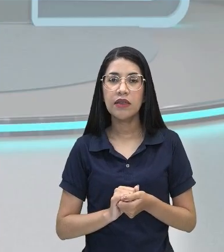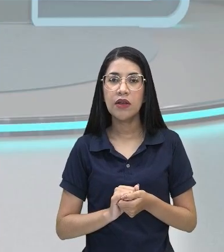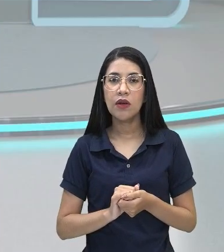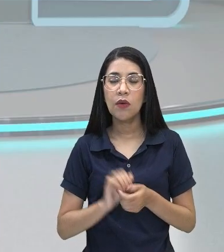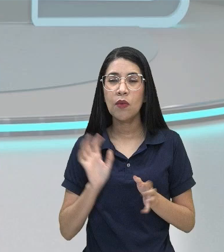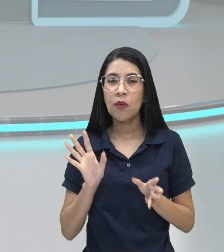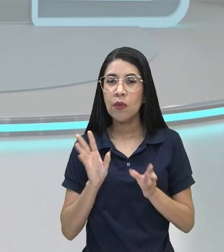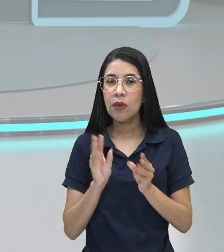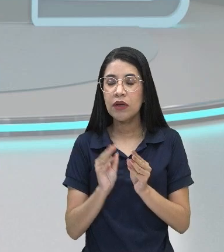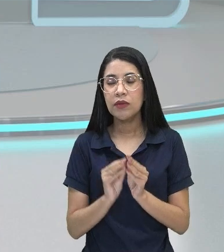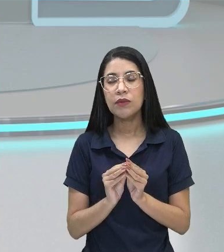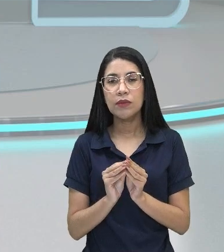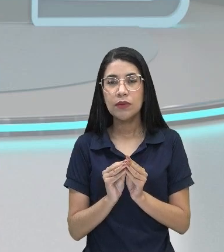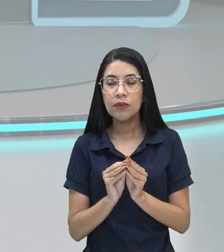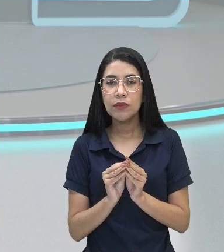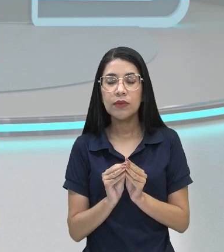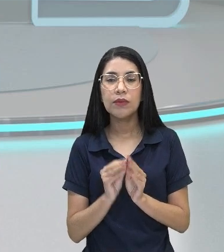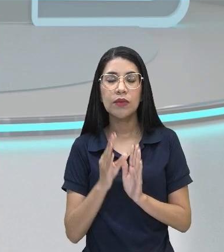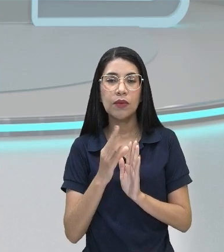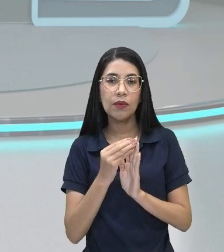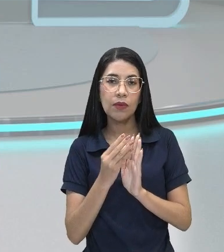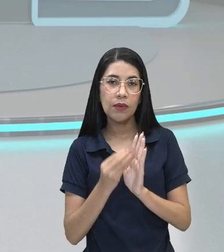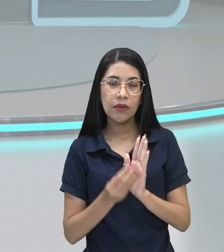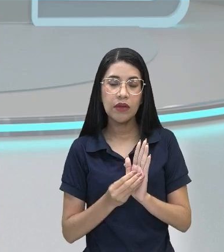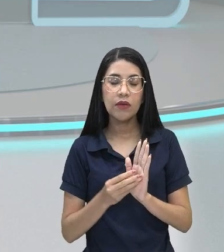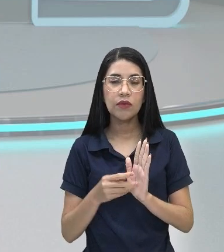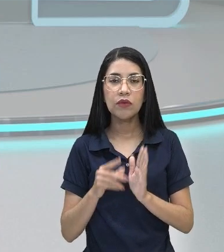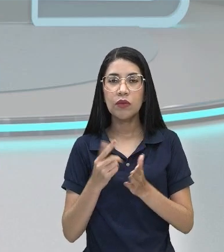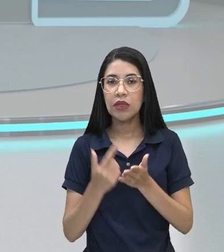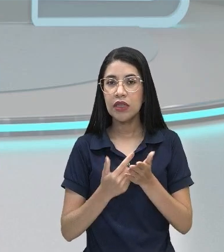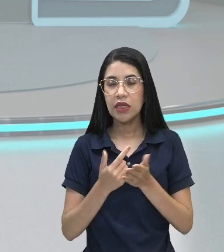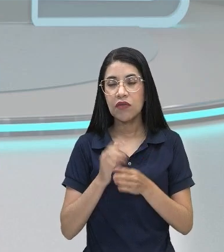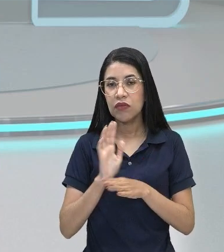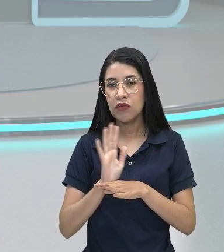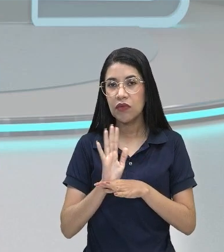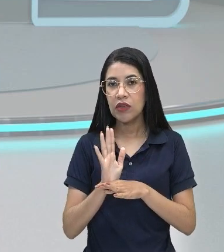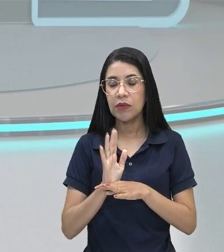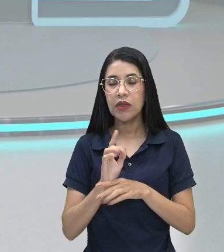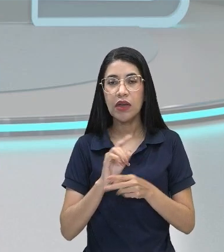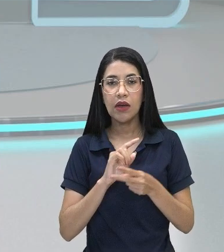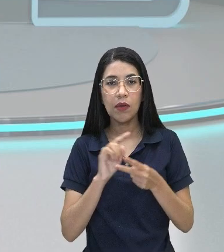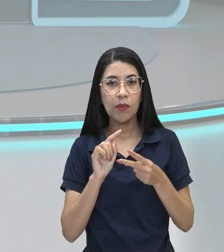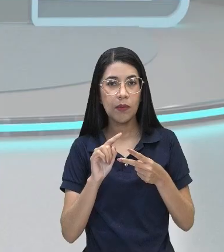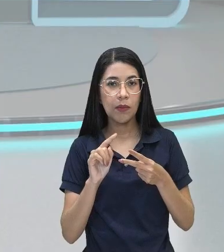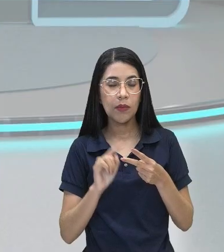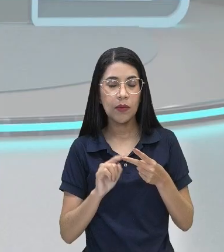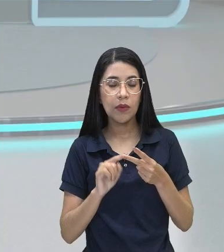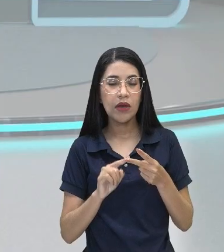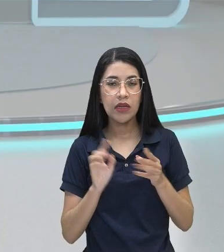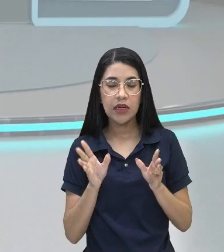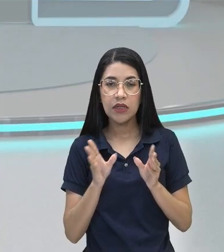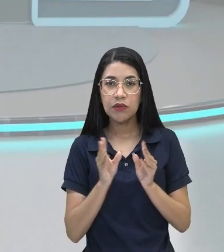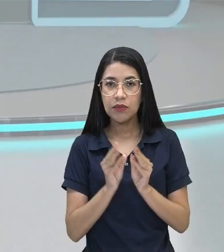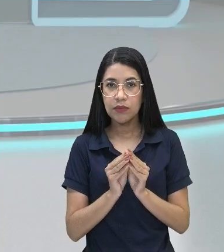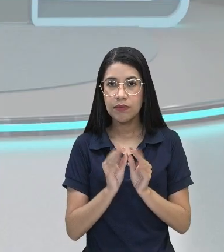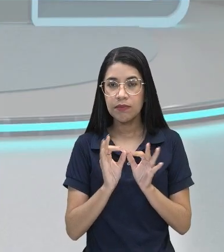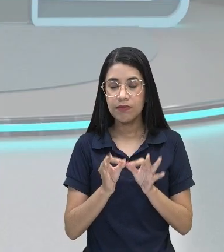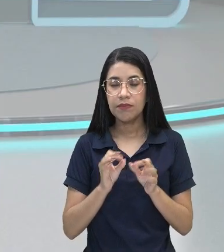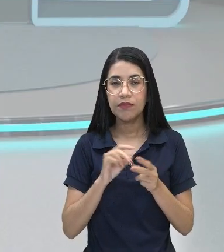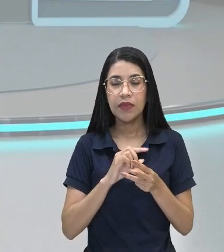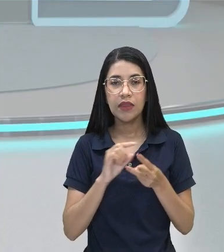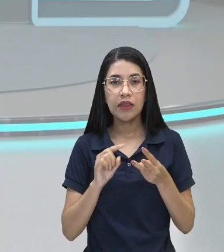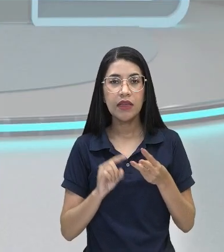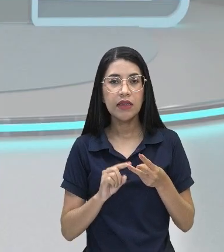o resumo do conteúdo daquela obra. Lembra que é o primeiro ponto, ele resume a obra. Seguido